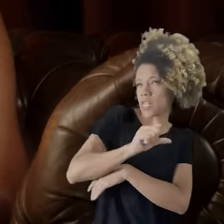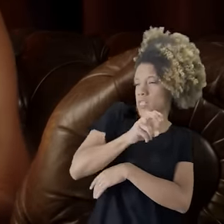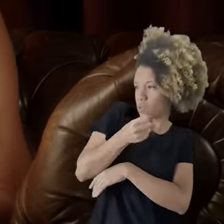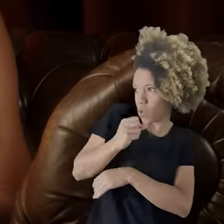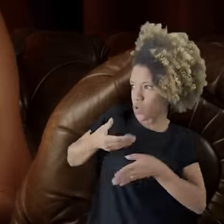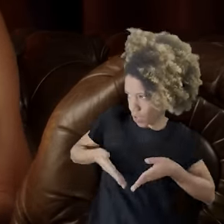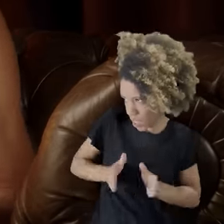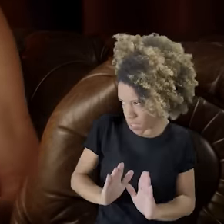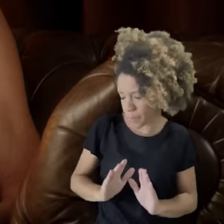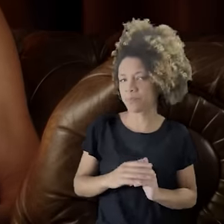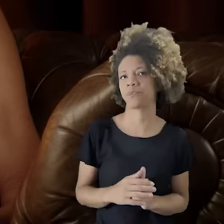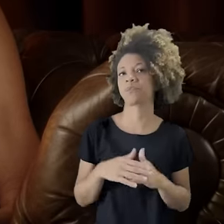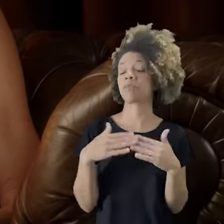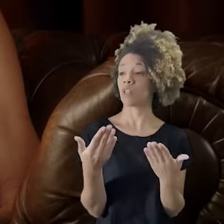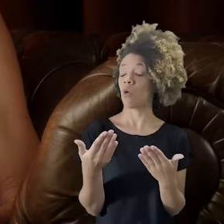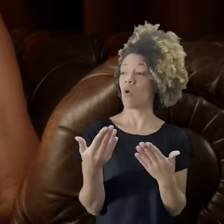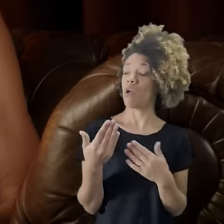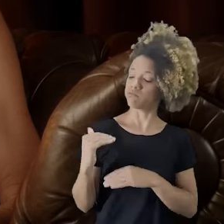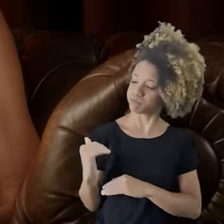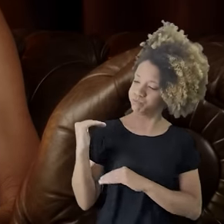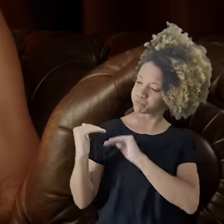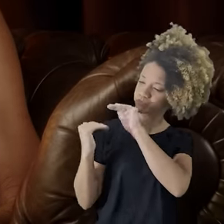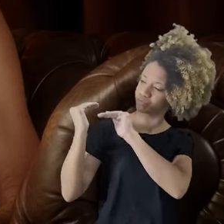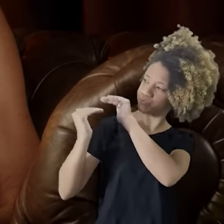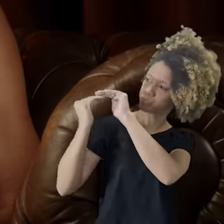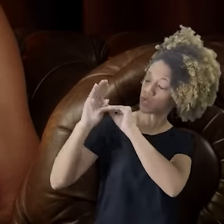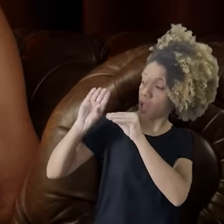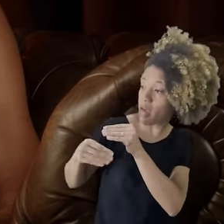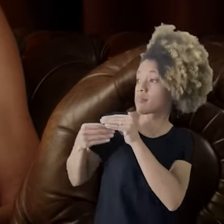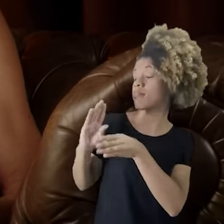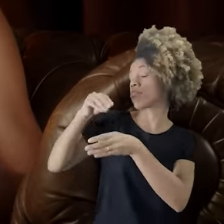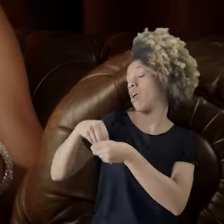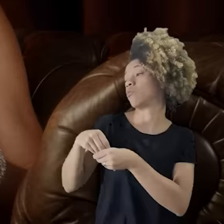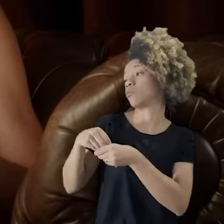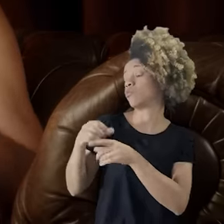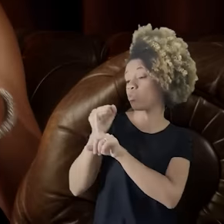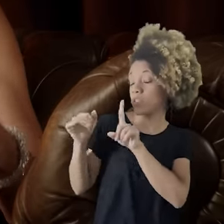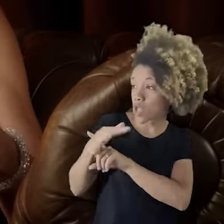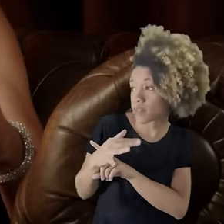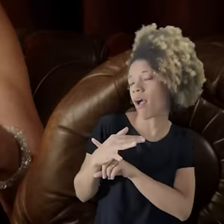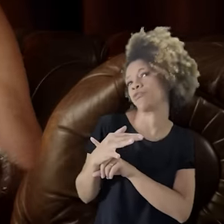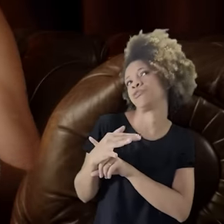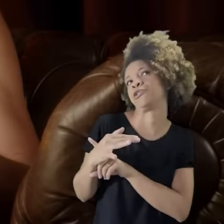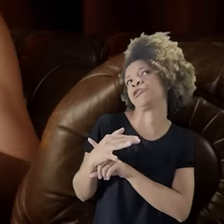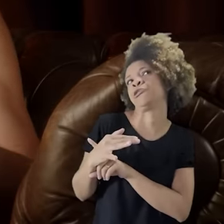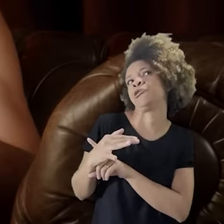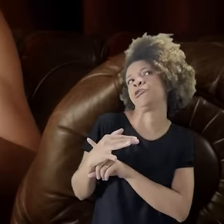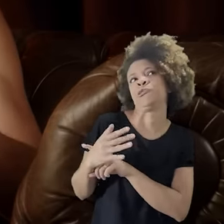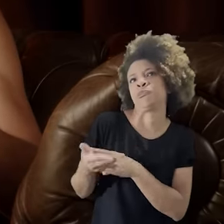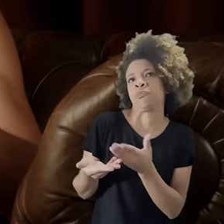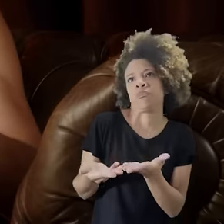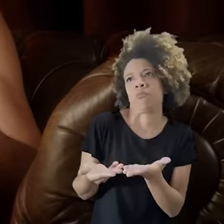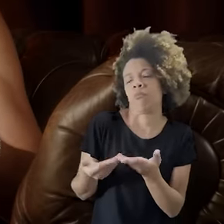1958 né então eu vim crescendo dentro de uma de uma sociedade que era